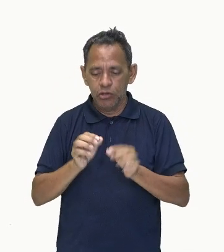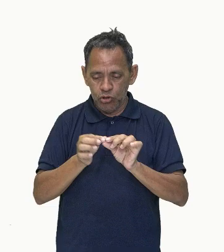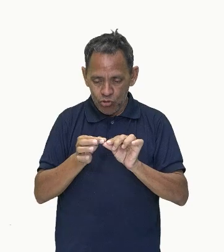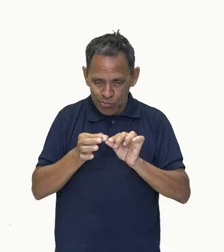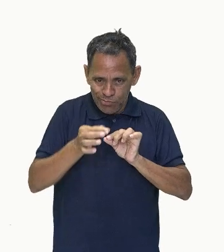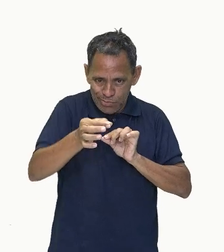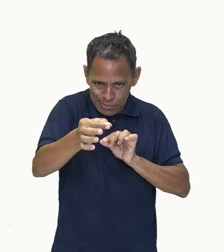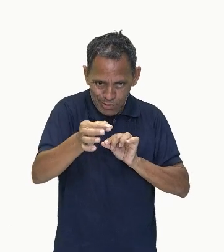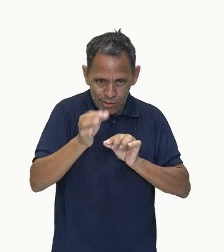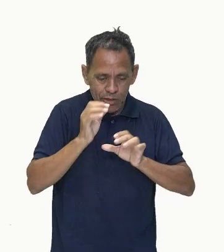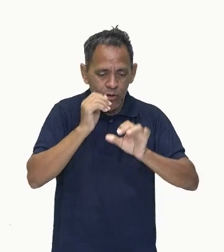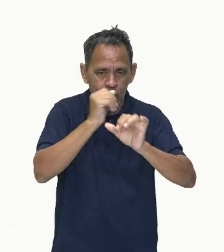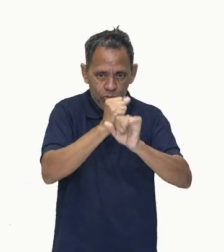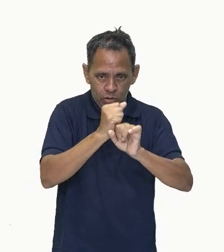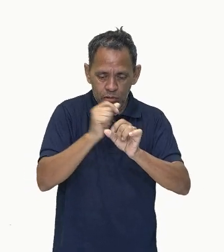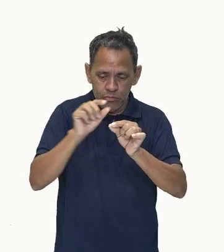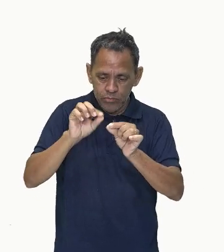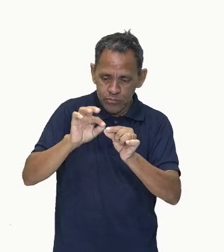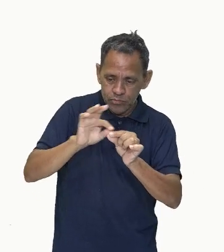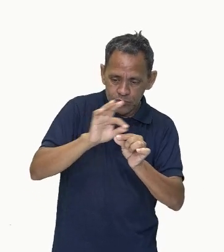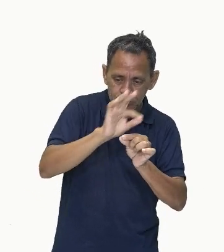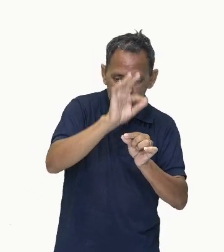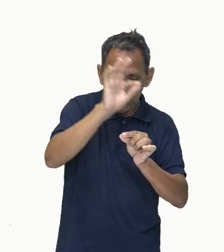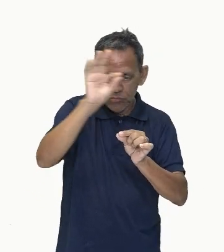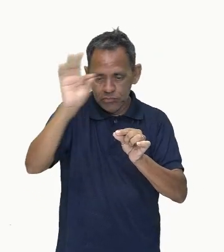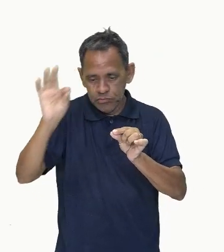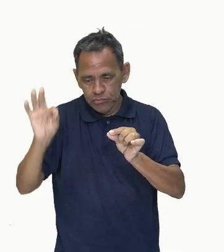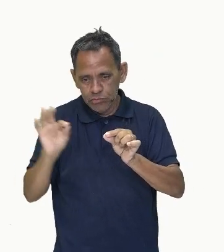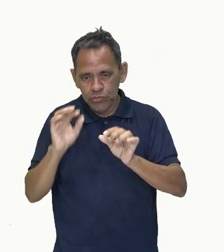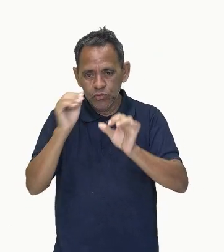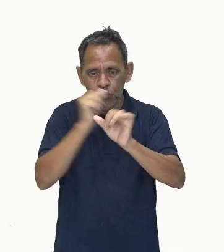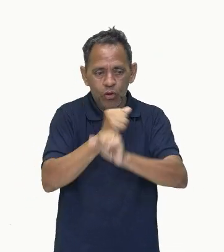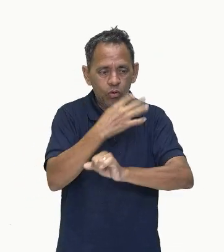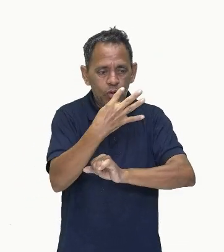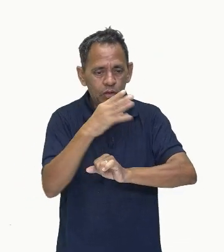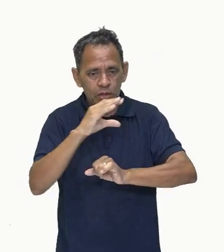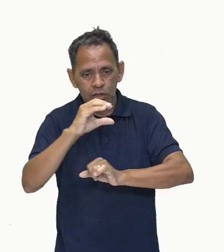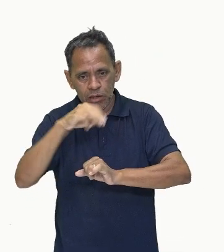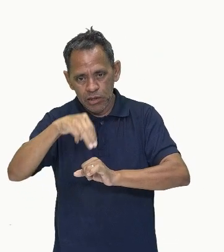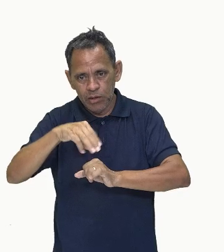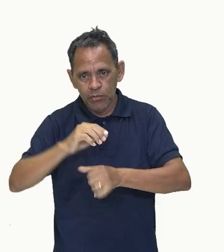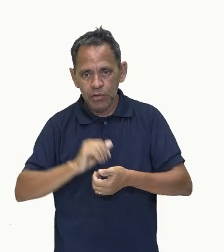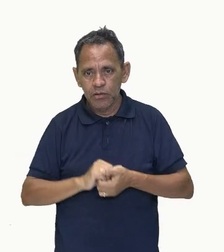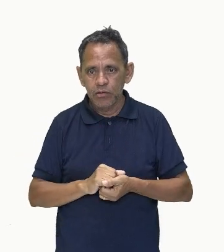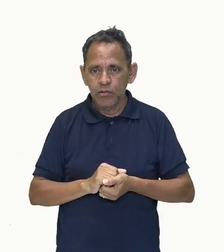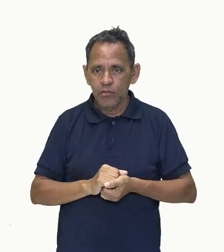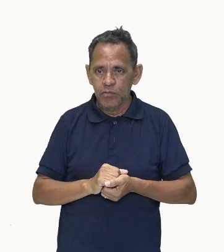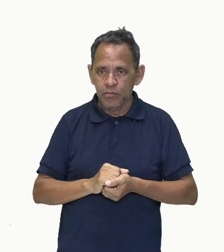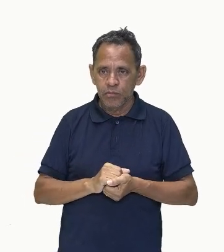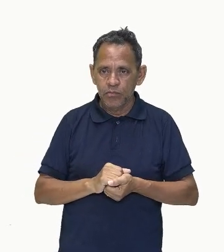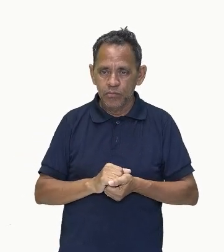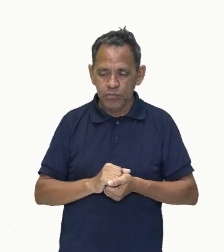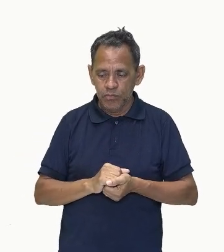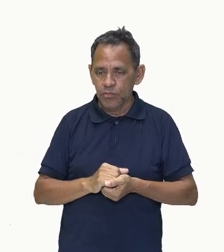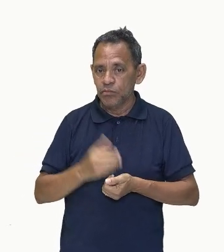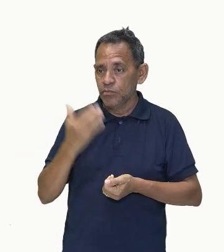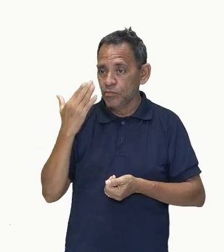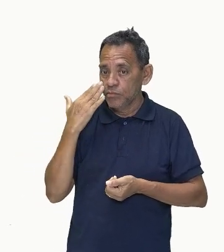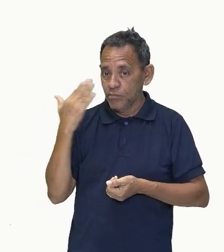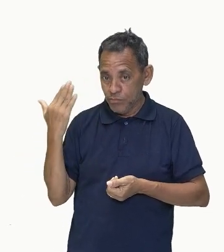calcule o comprimento de uma circunferência de raio igual a 4 centímetros. Então, pronto. O raio aqui nesse